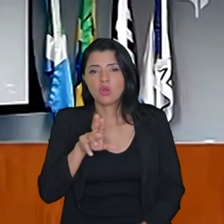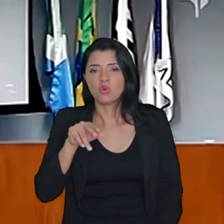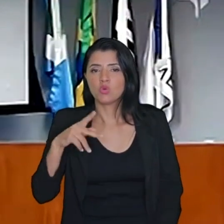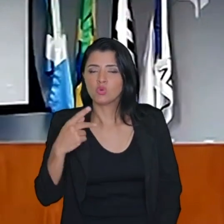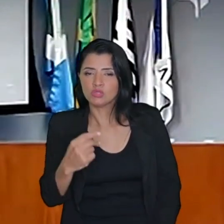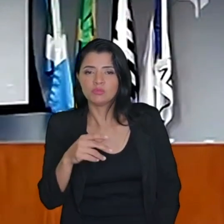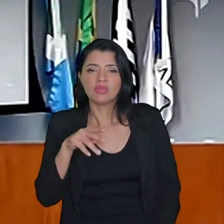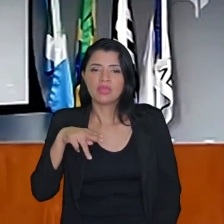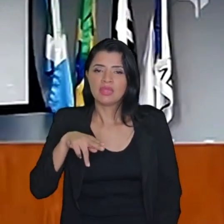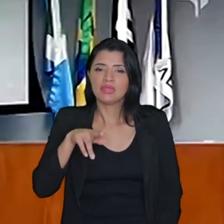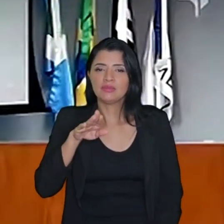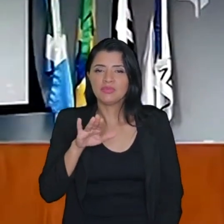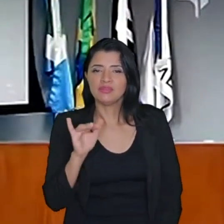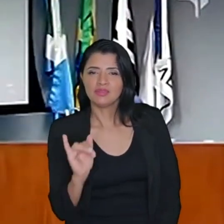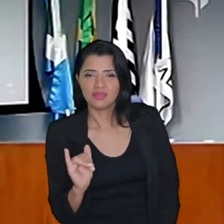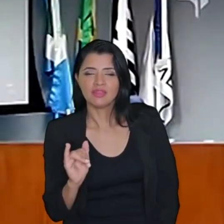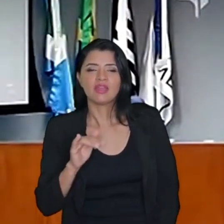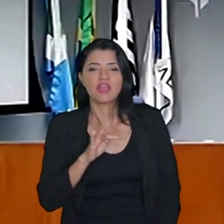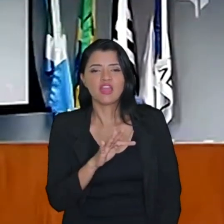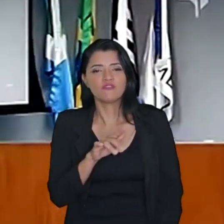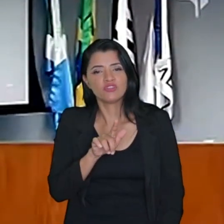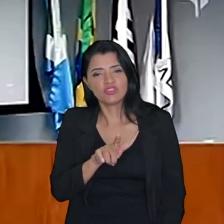em Gestão Pública pela FGV.